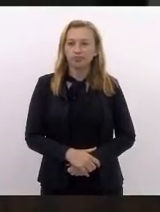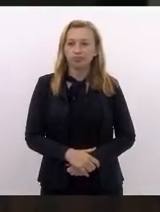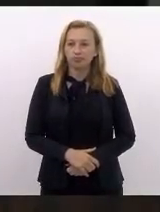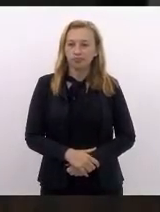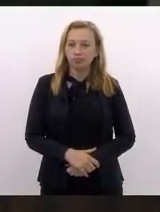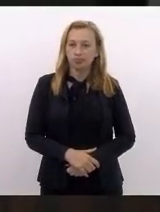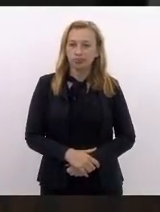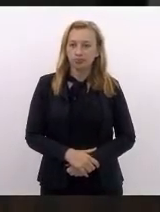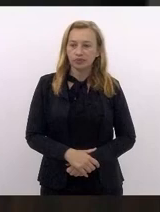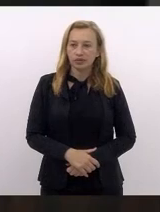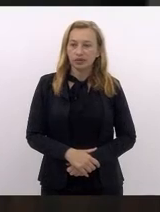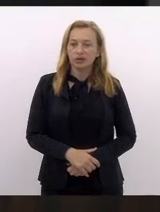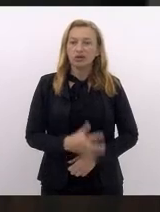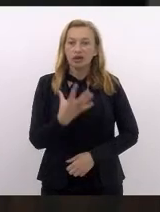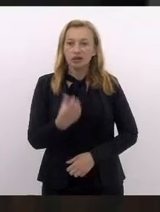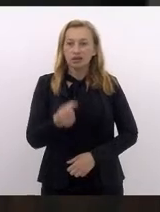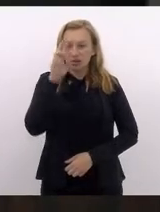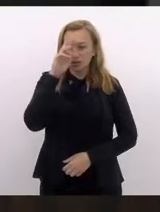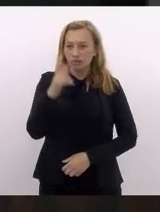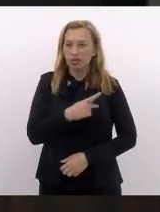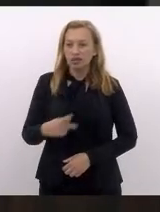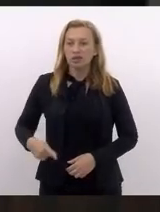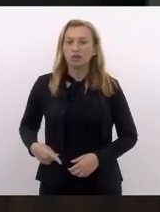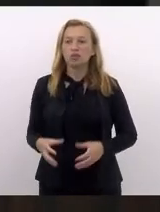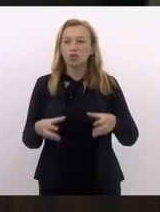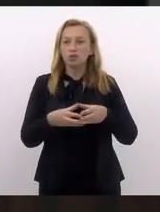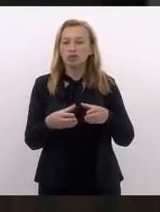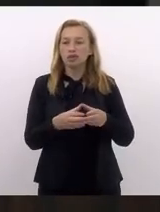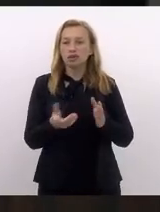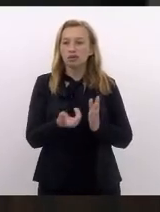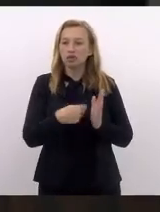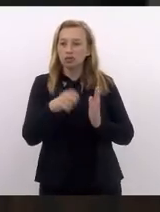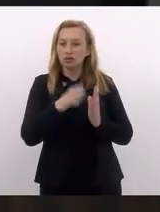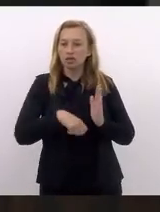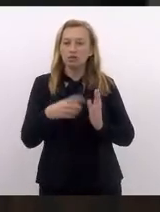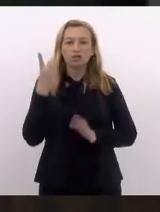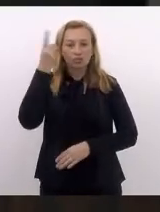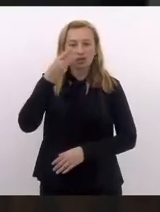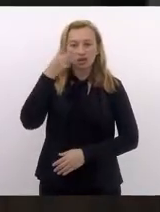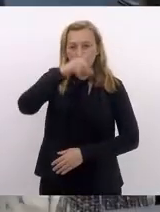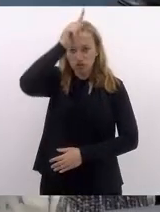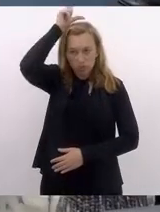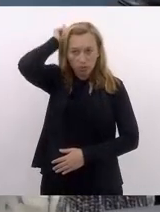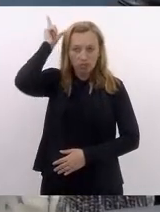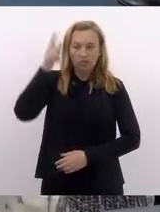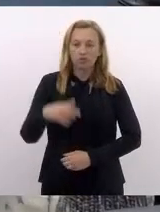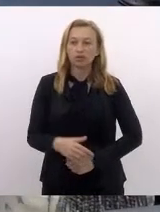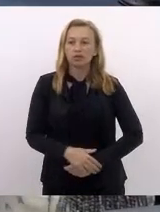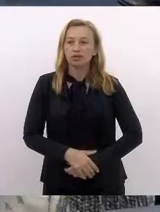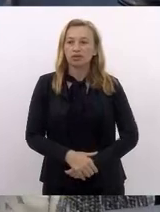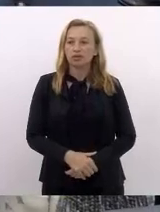um suplemento favorável à presidência tributação Deputado Luiz Paulo